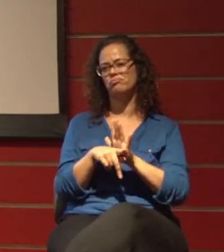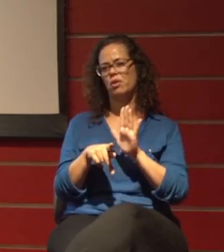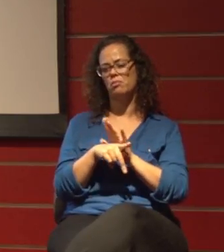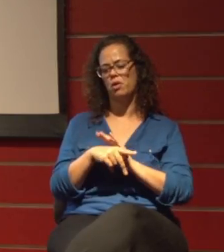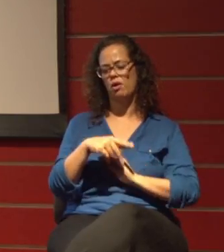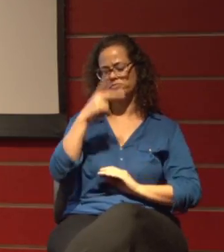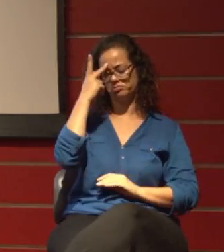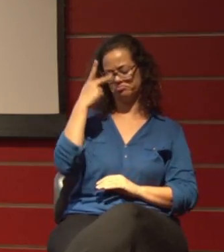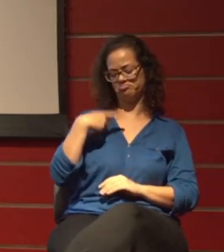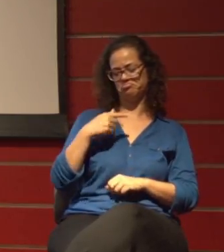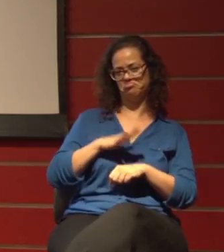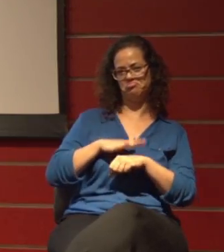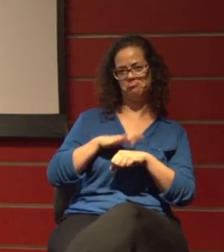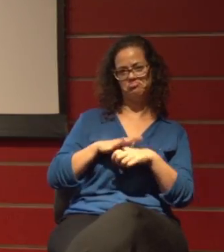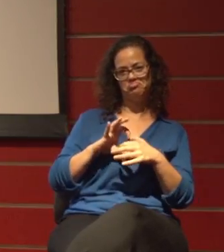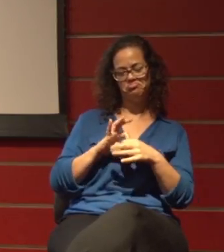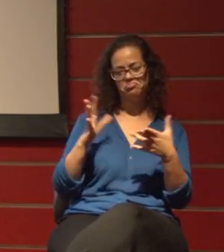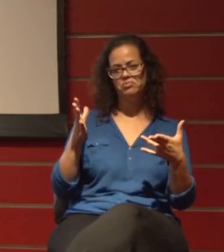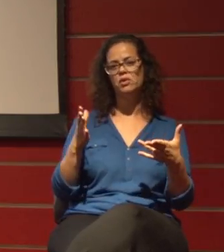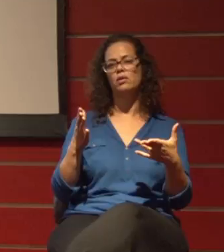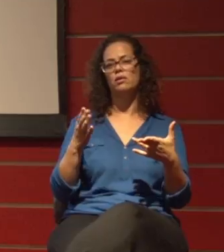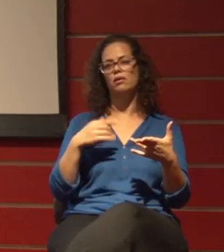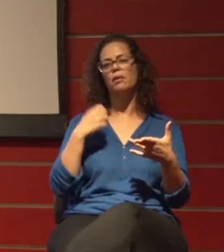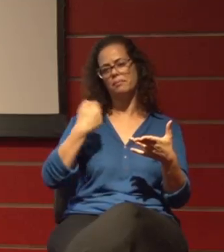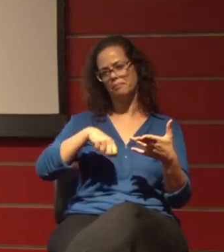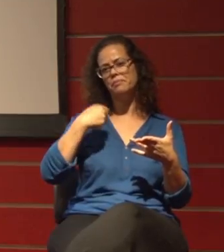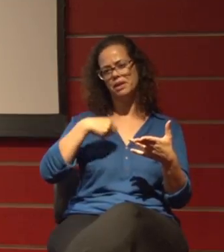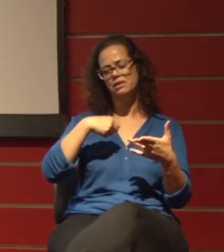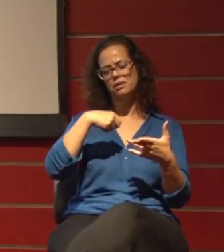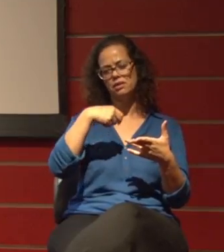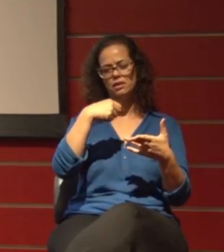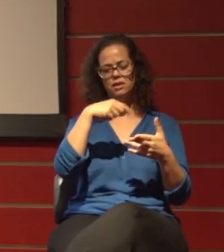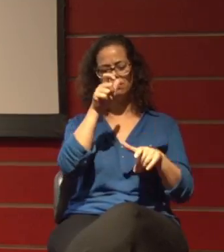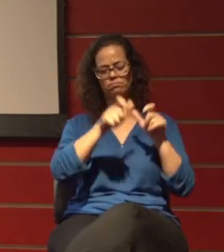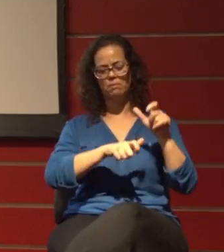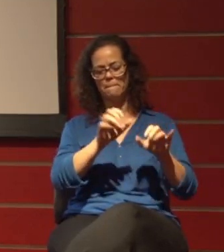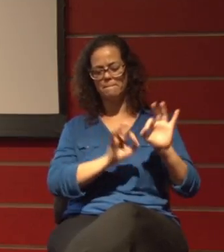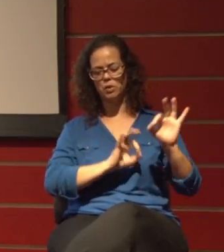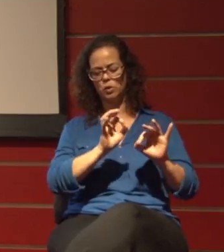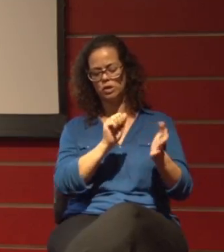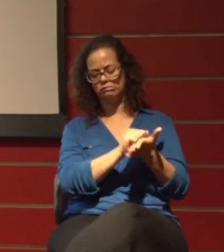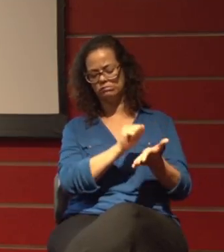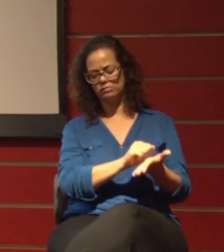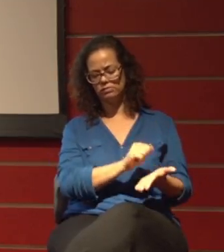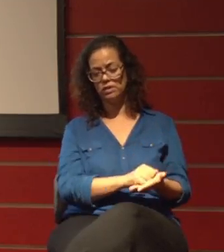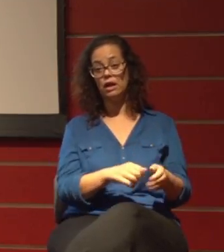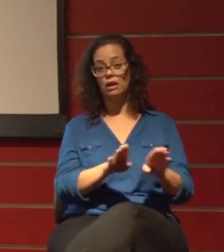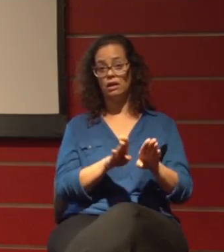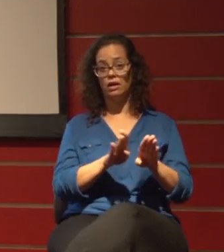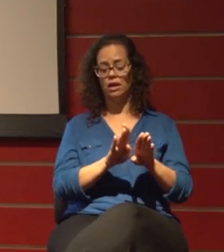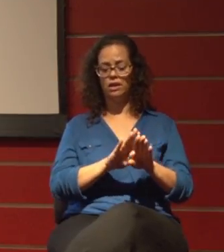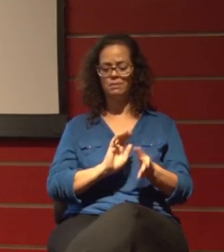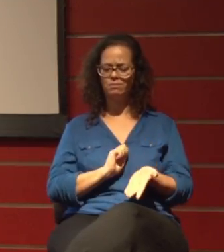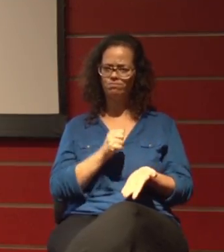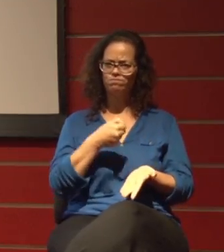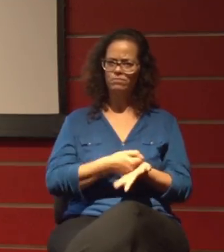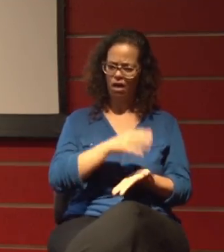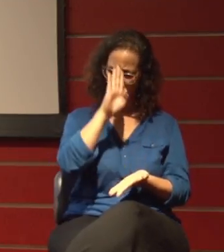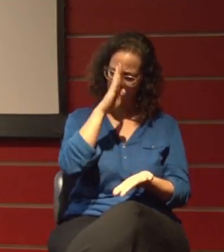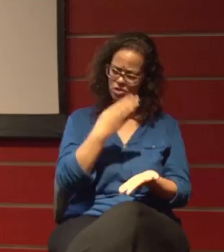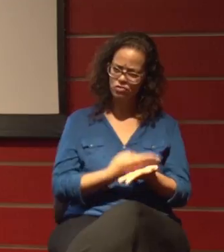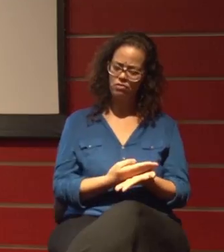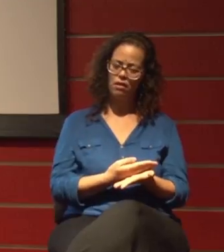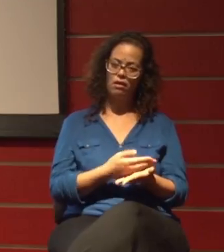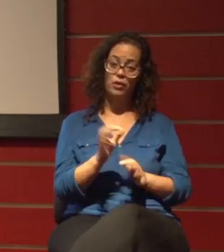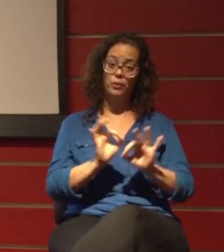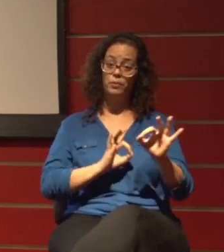né de como a gente precisa ter autonomia para desenvolver os próprios projetos e e bancar os próprios projetos e